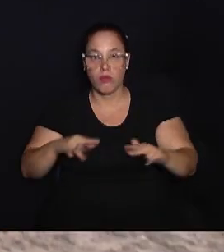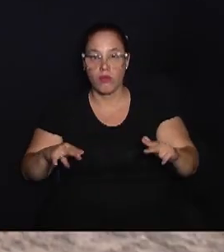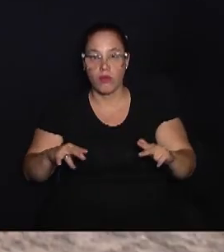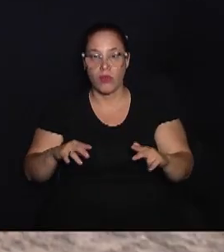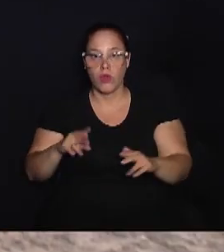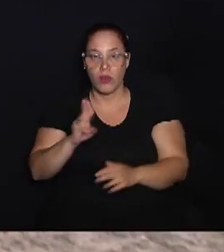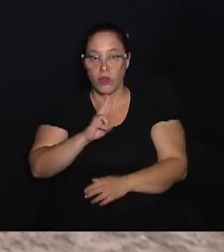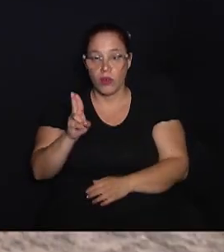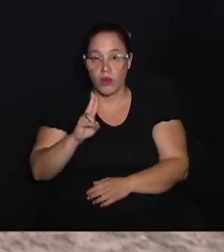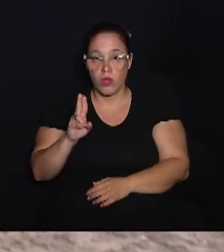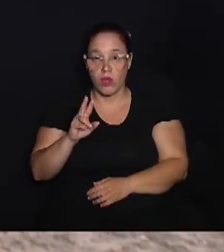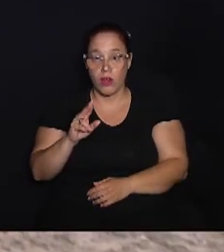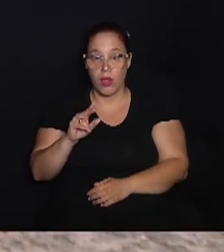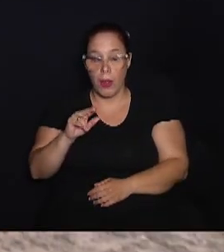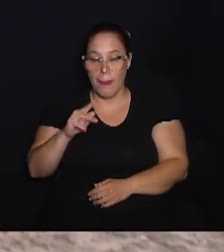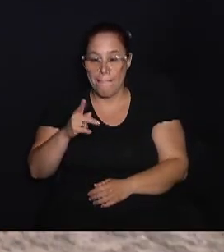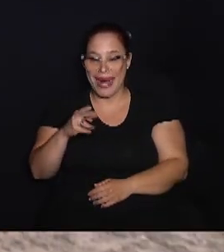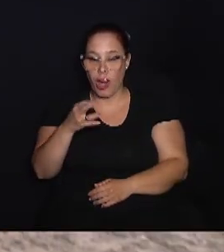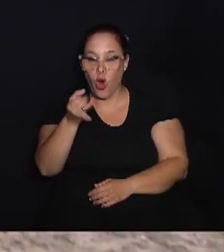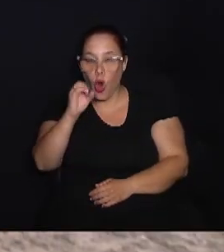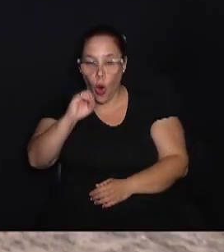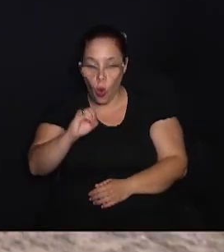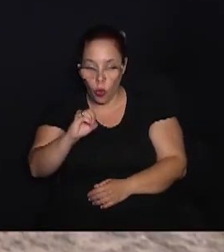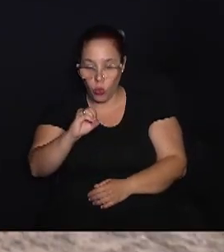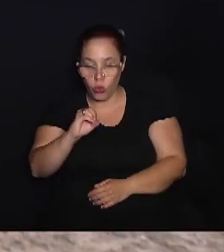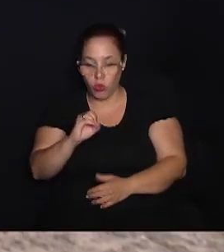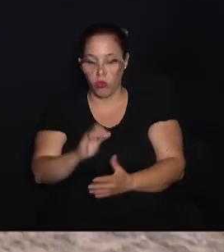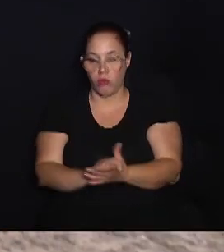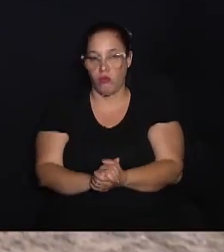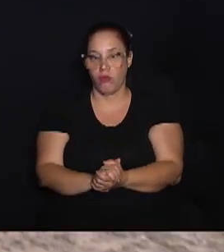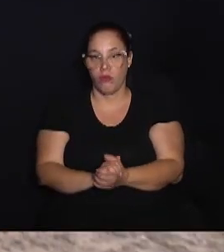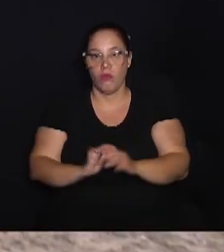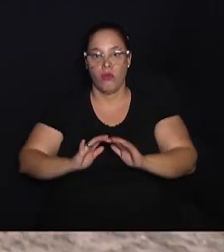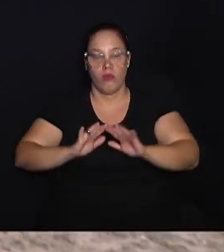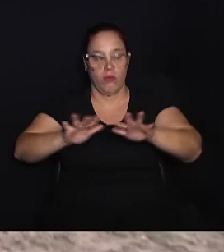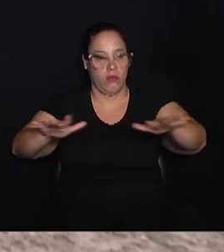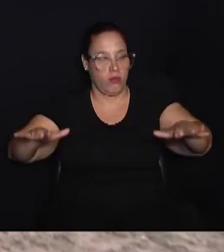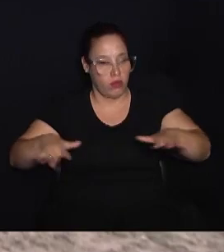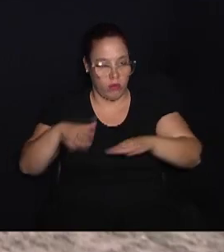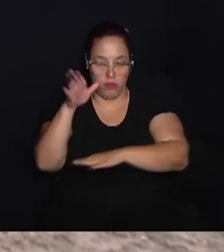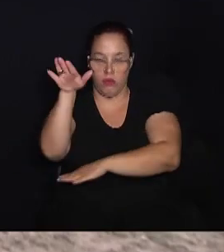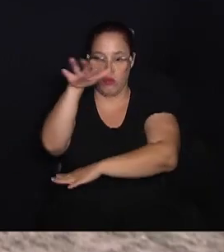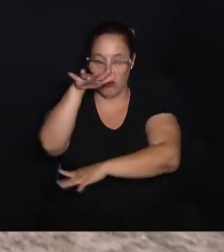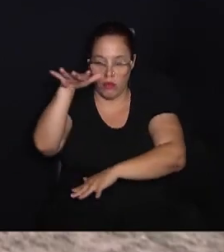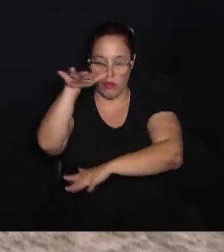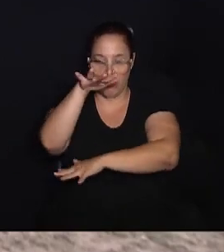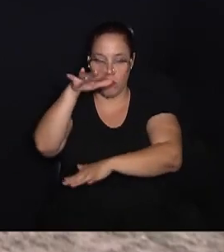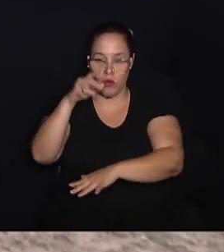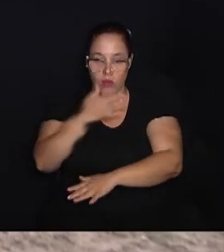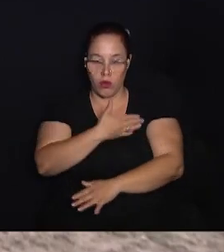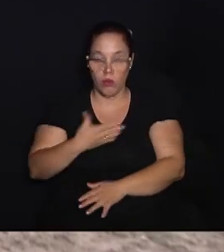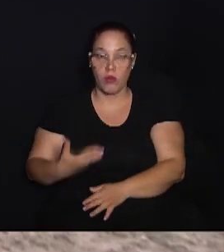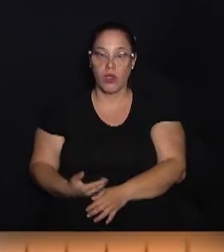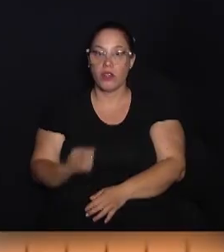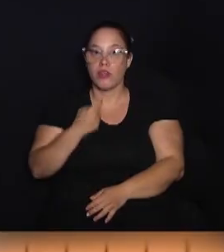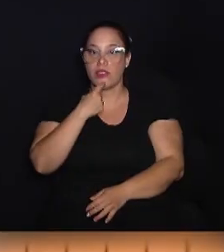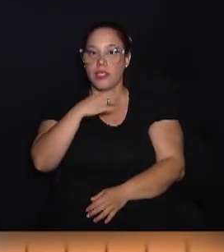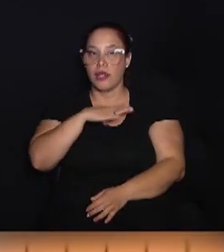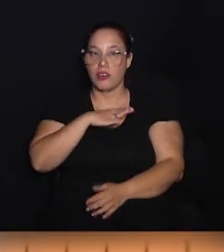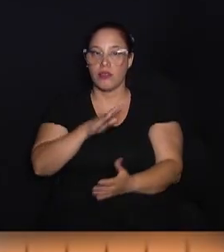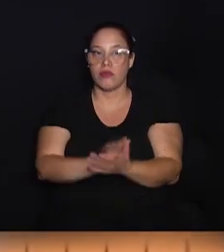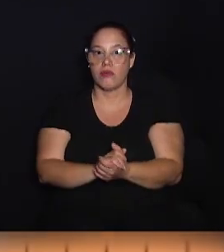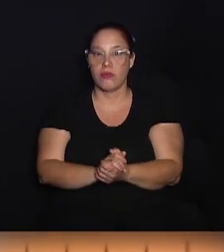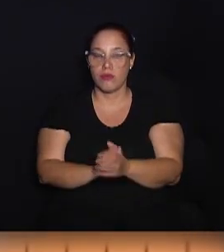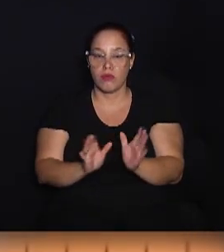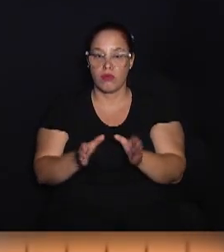socialização animal os denominados prac ou prão em todas as Praças e